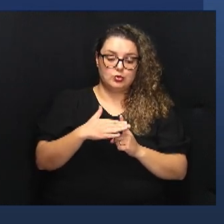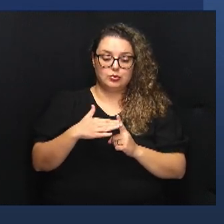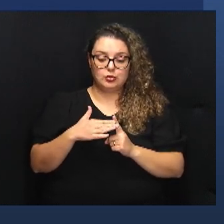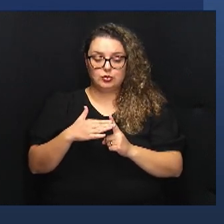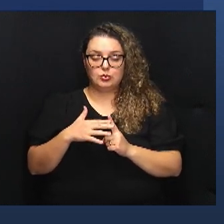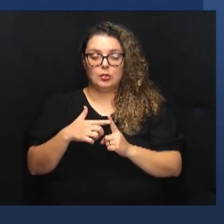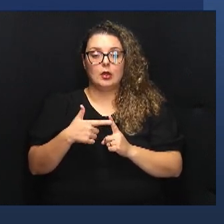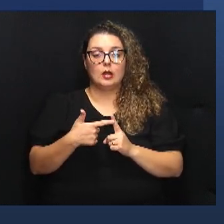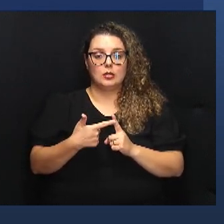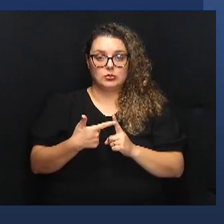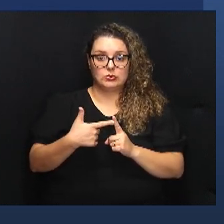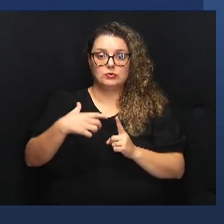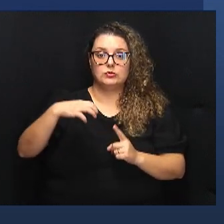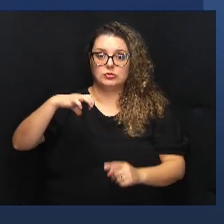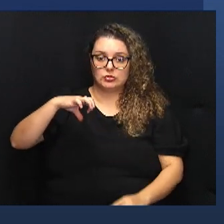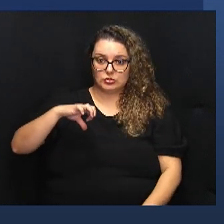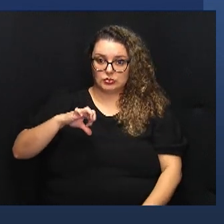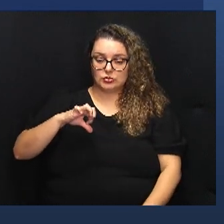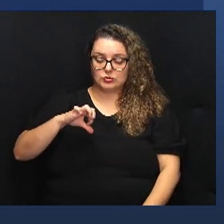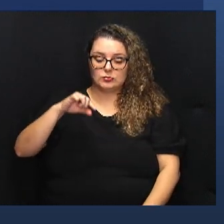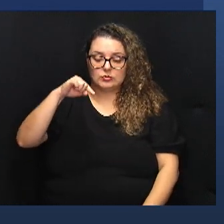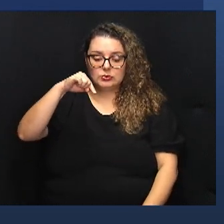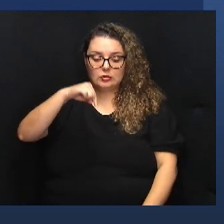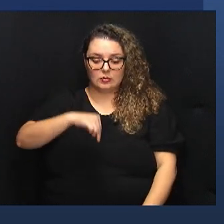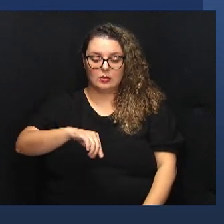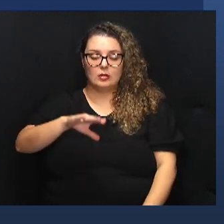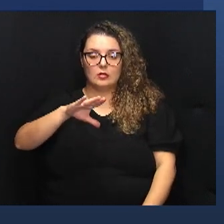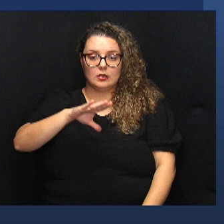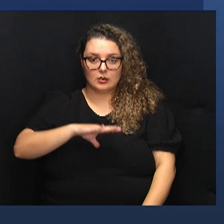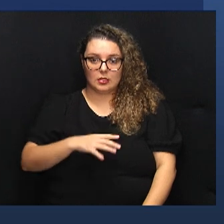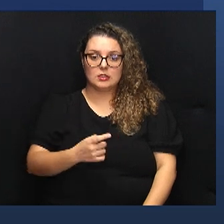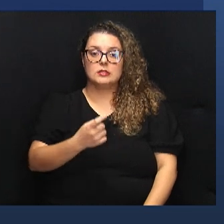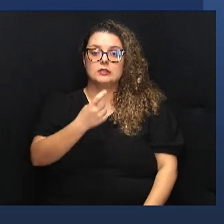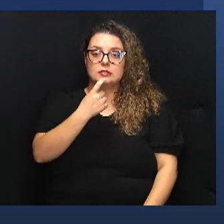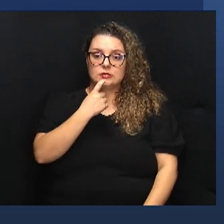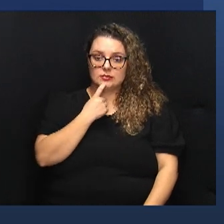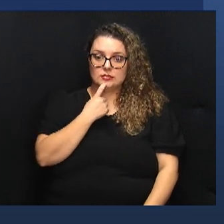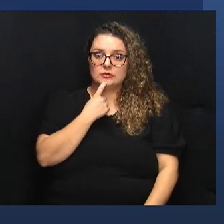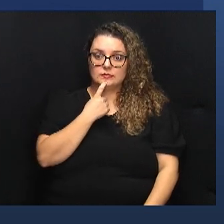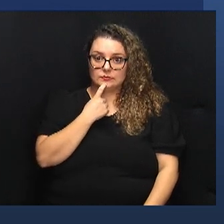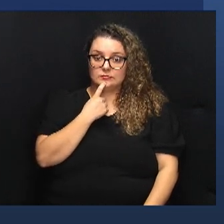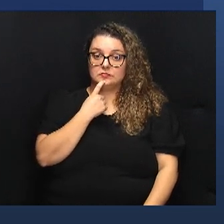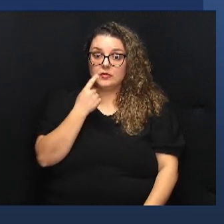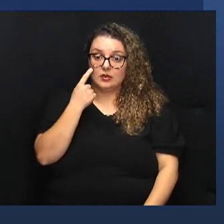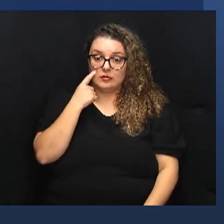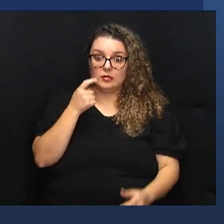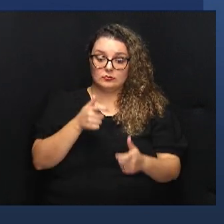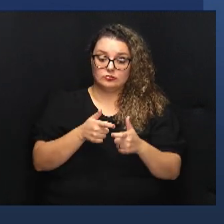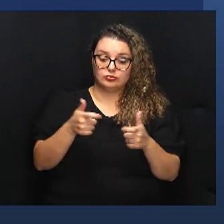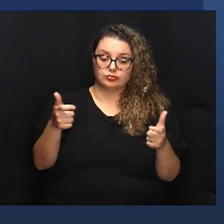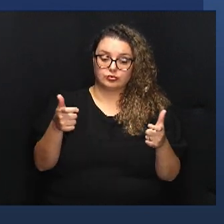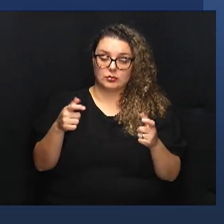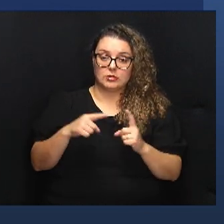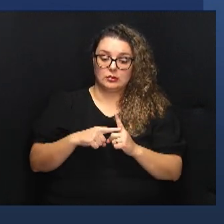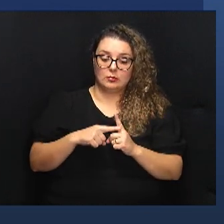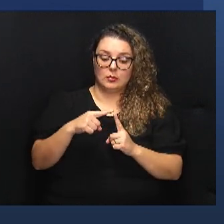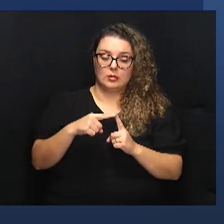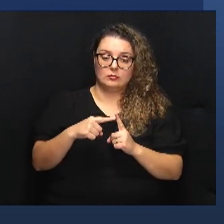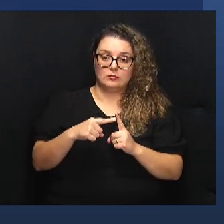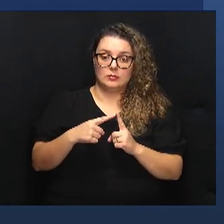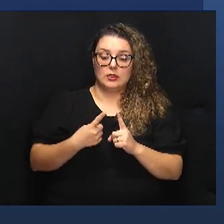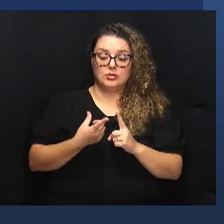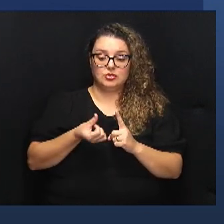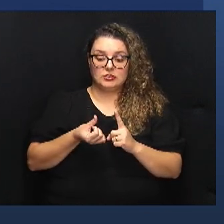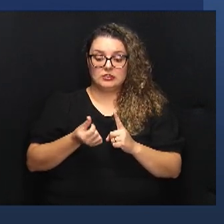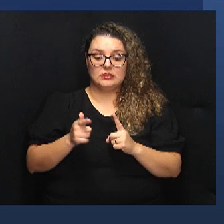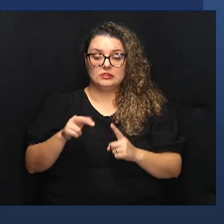temperatura sobe, podendo chegar aos 29 graus. Repare na amplitude térmica, hein? 16